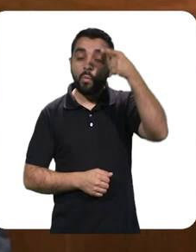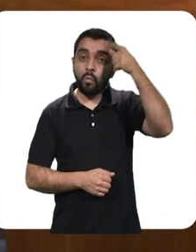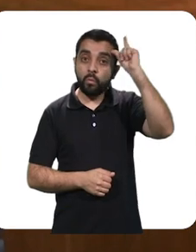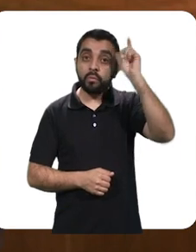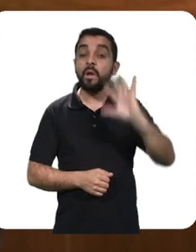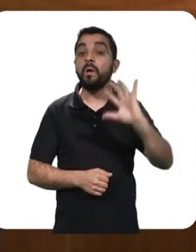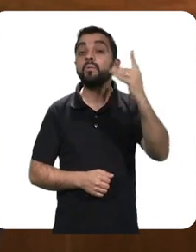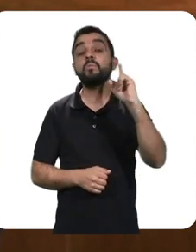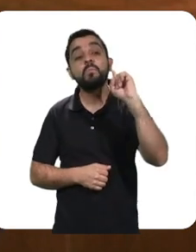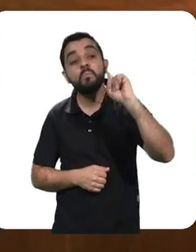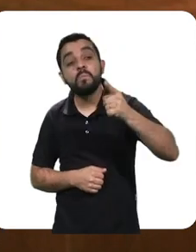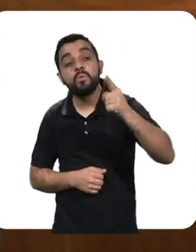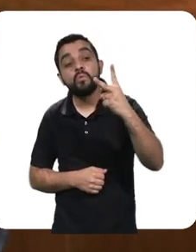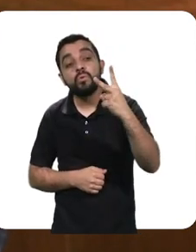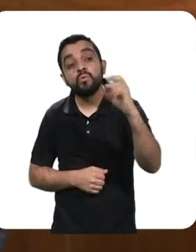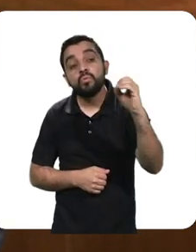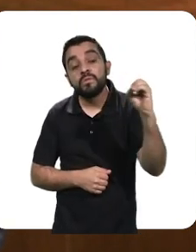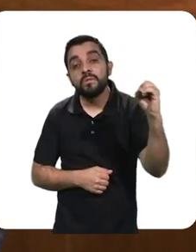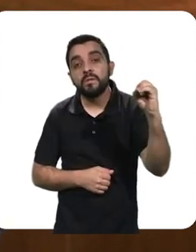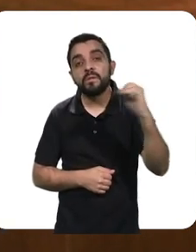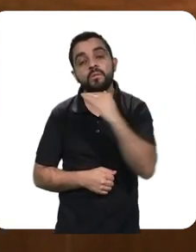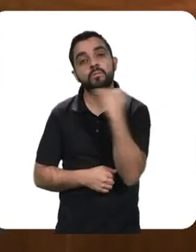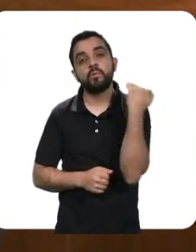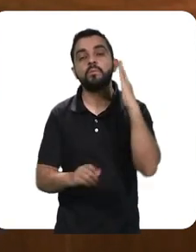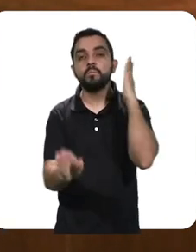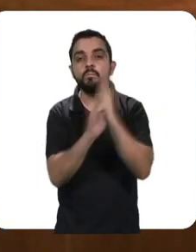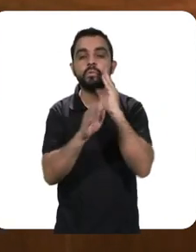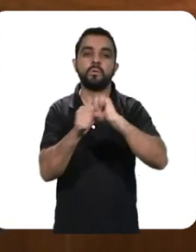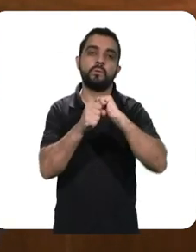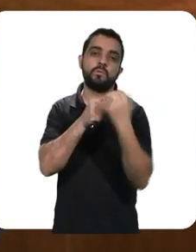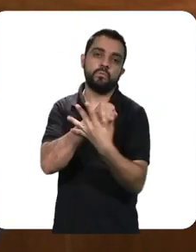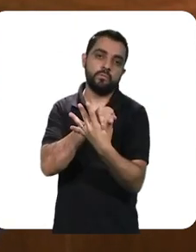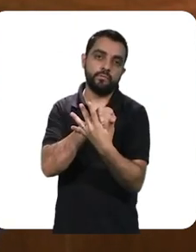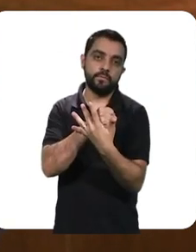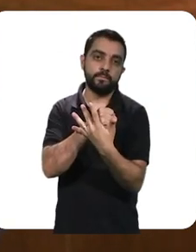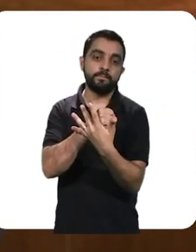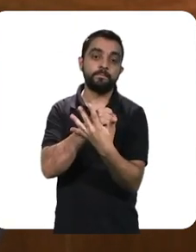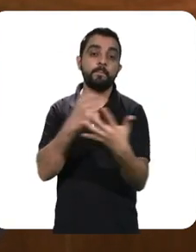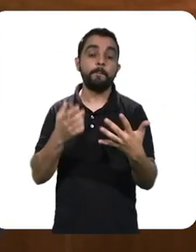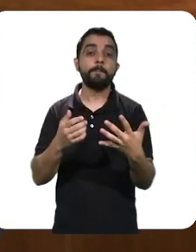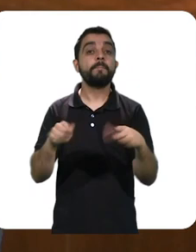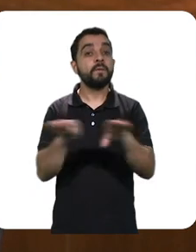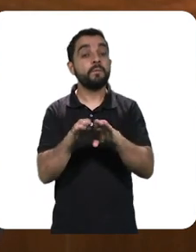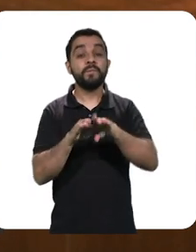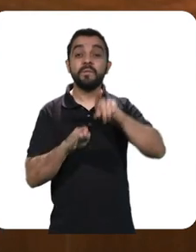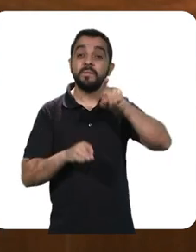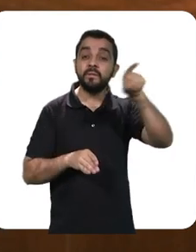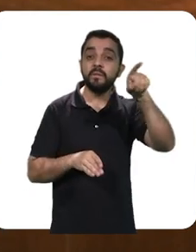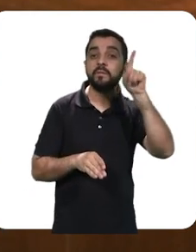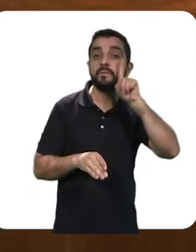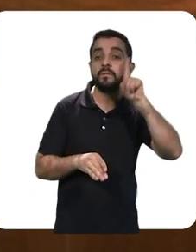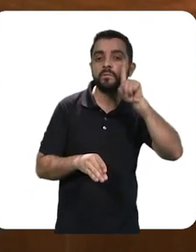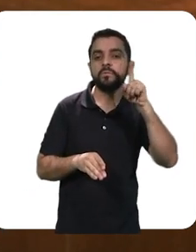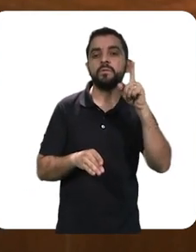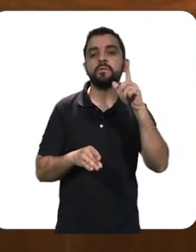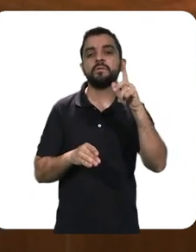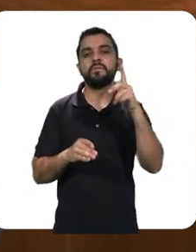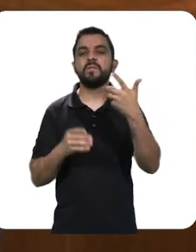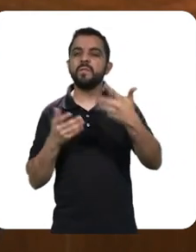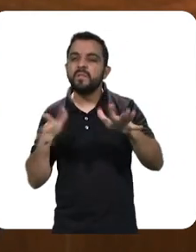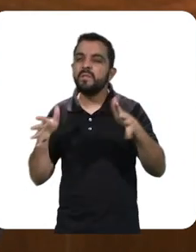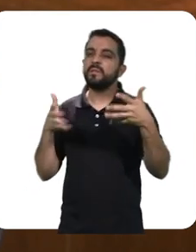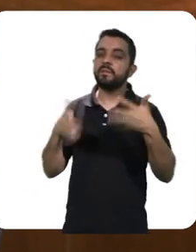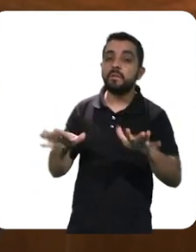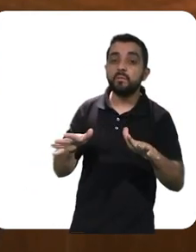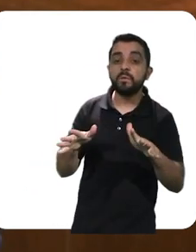dia de ontem aconteceram 1.200 mortes provocadas pela Covid-19. Os Estados Unidos foi um país também em que